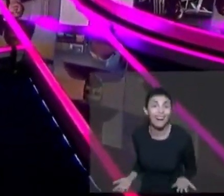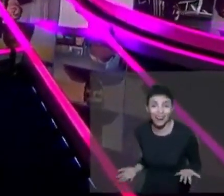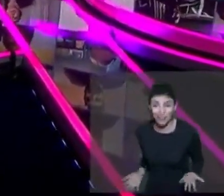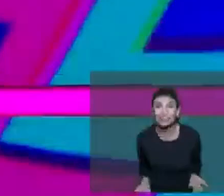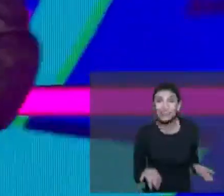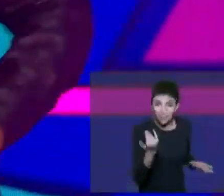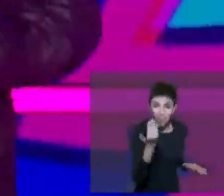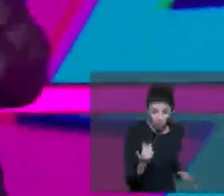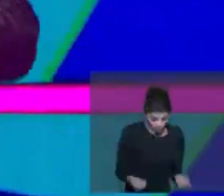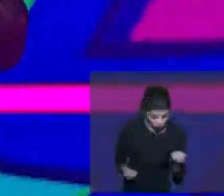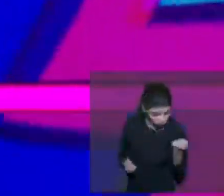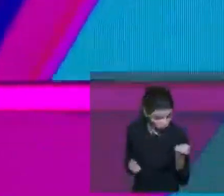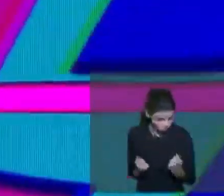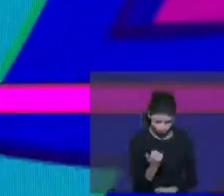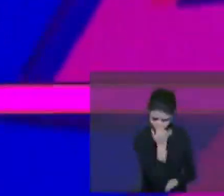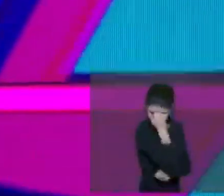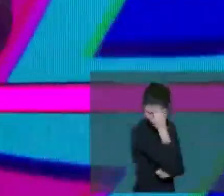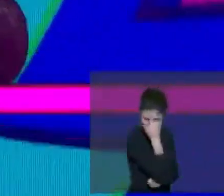Chama no piseiro, filho.